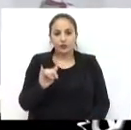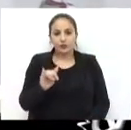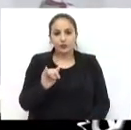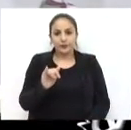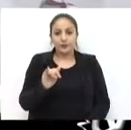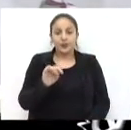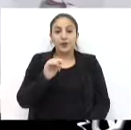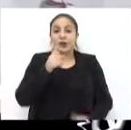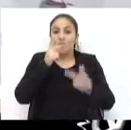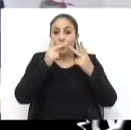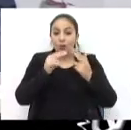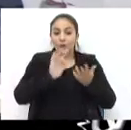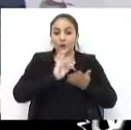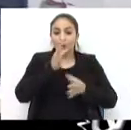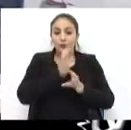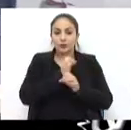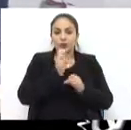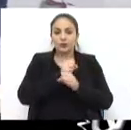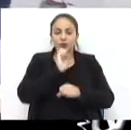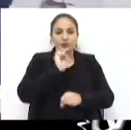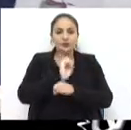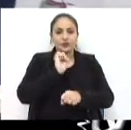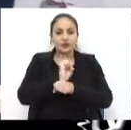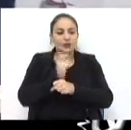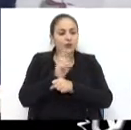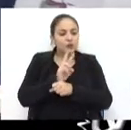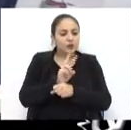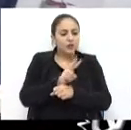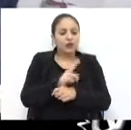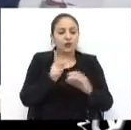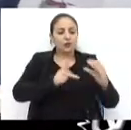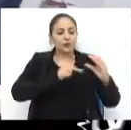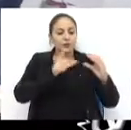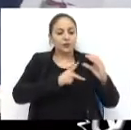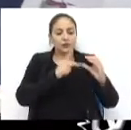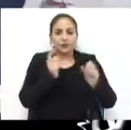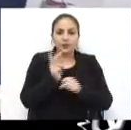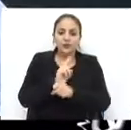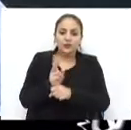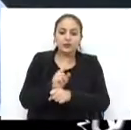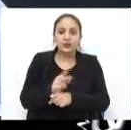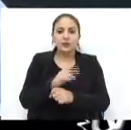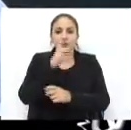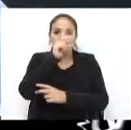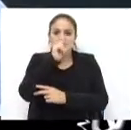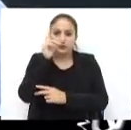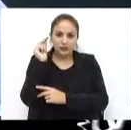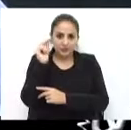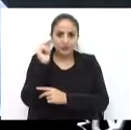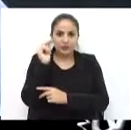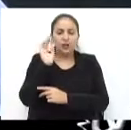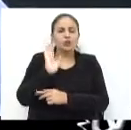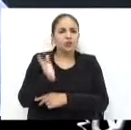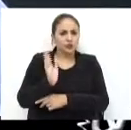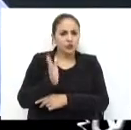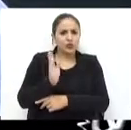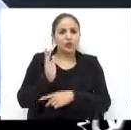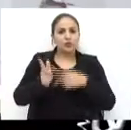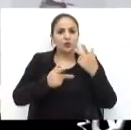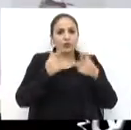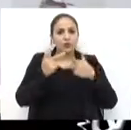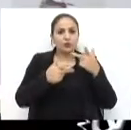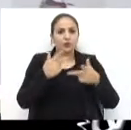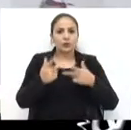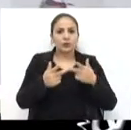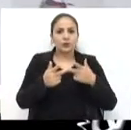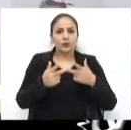próprio Tribunal de Contas do Estado, que fiscaliza a Câmara de Vereadores, que fiscaliza a Prefeitura, já instituiu no